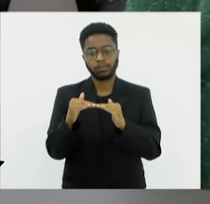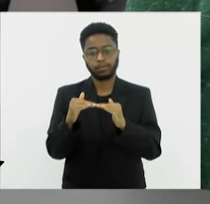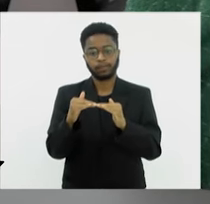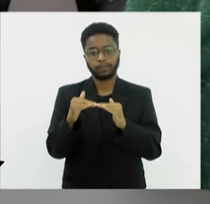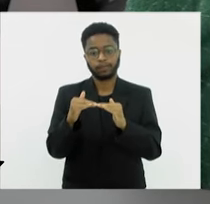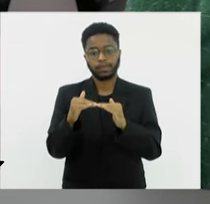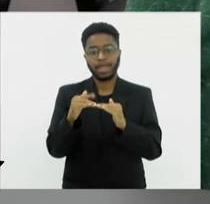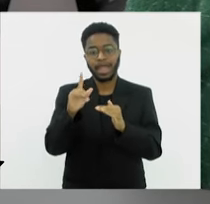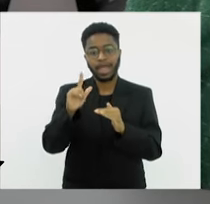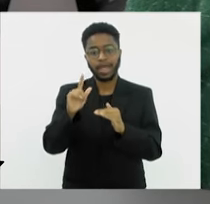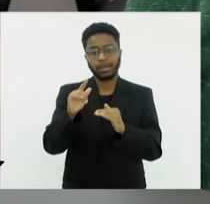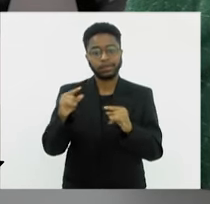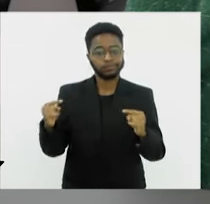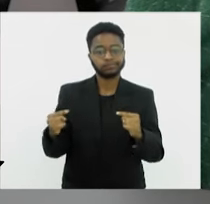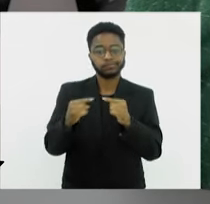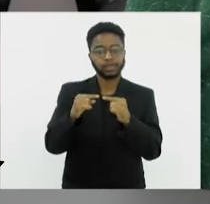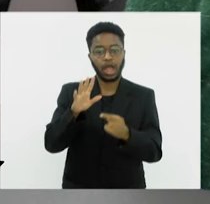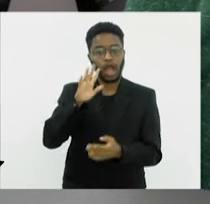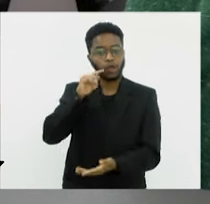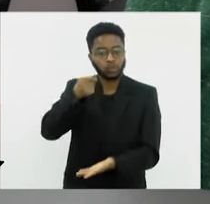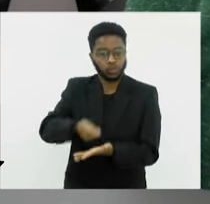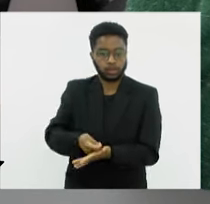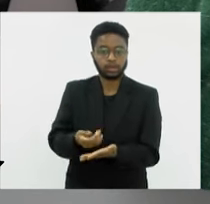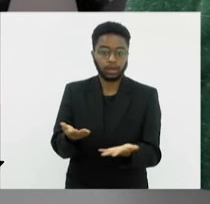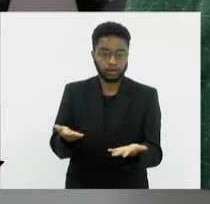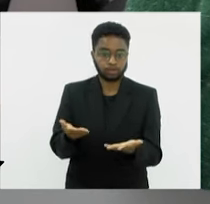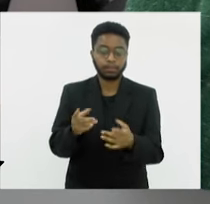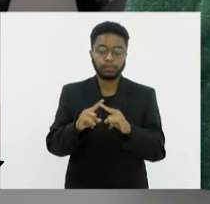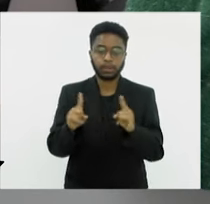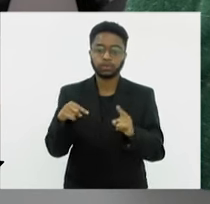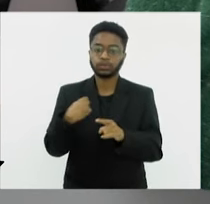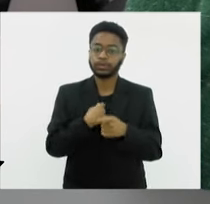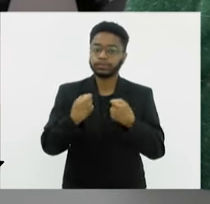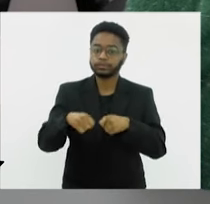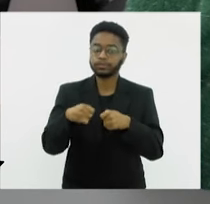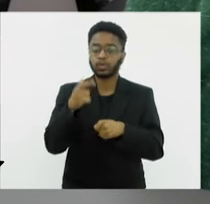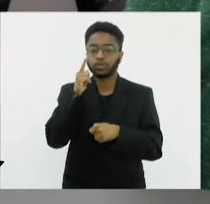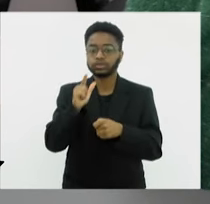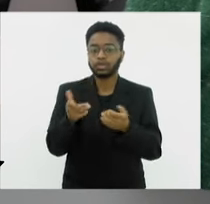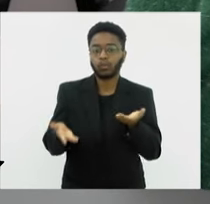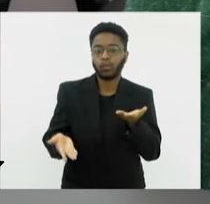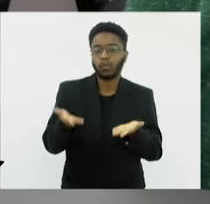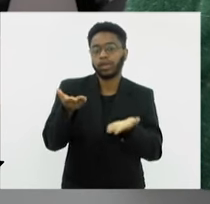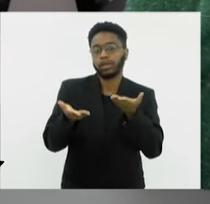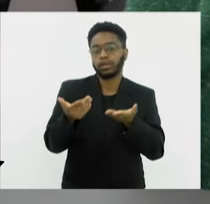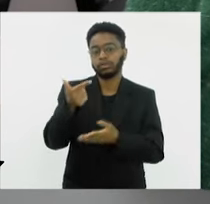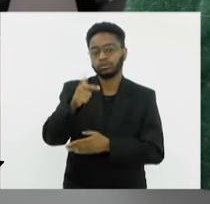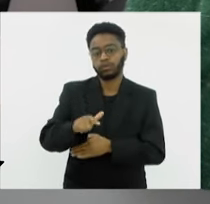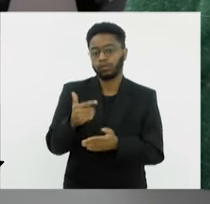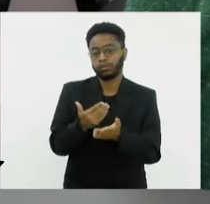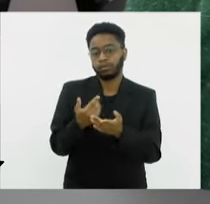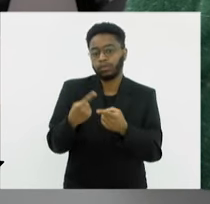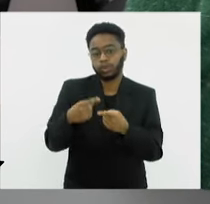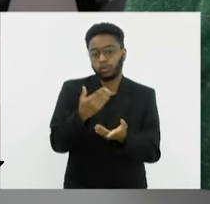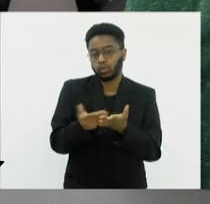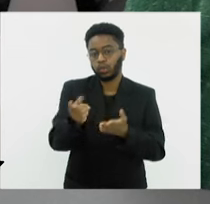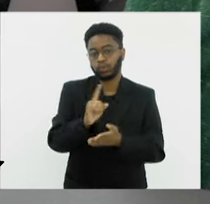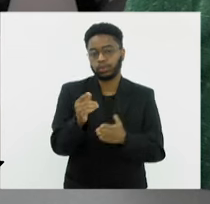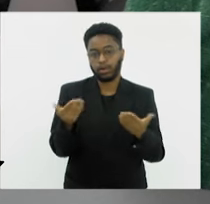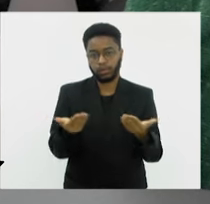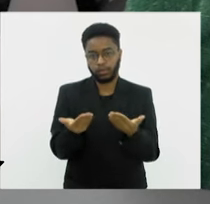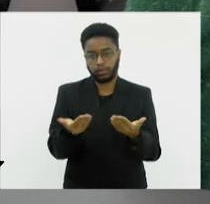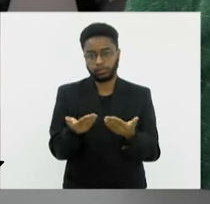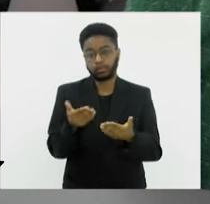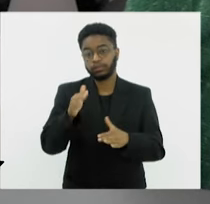tendência autoritária que a gente está vivendo. E a gente precisa buscar um reequilíbrio com relação a isso. Isso não começou agora, né? Talvez